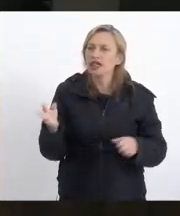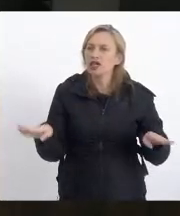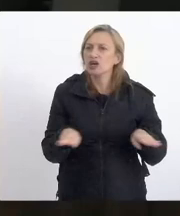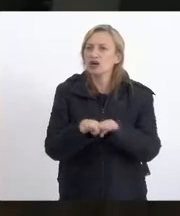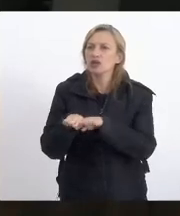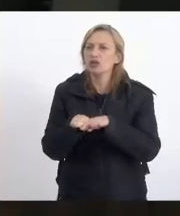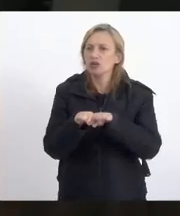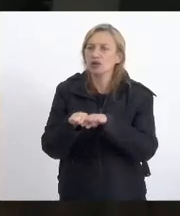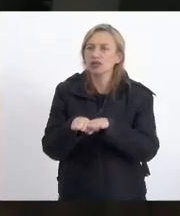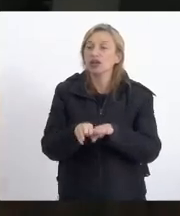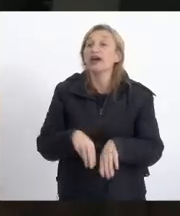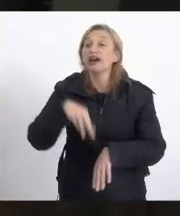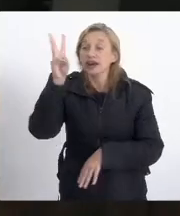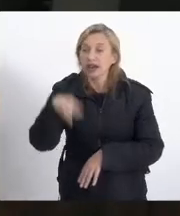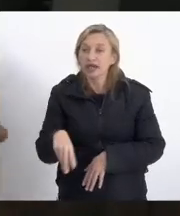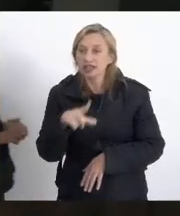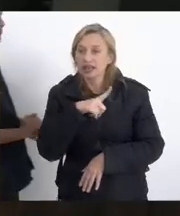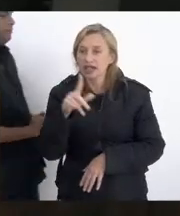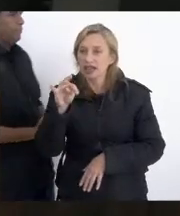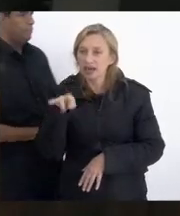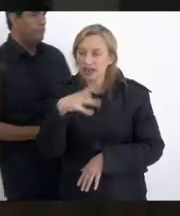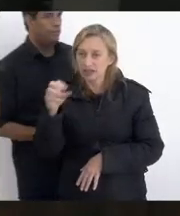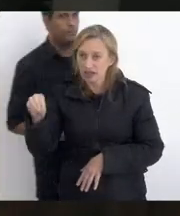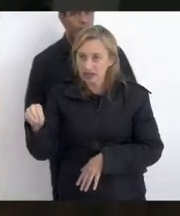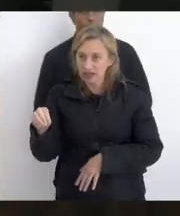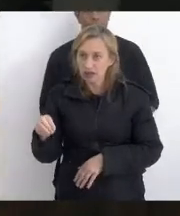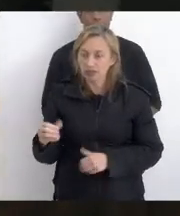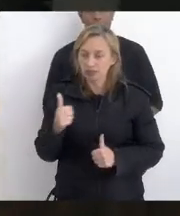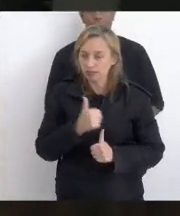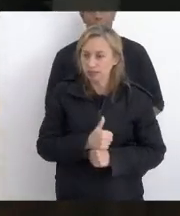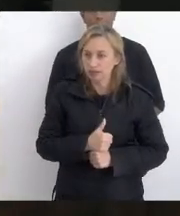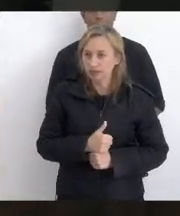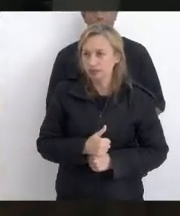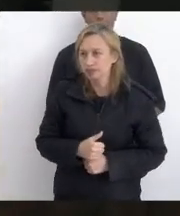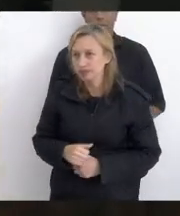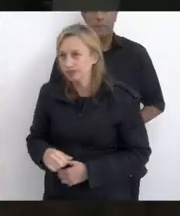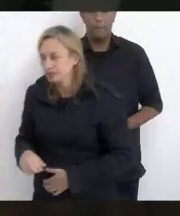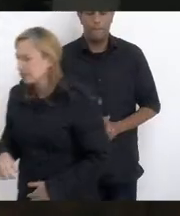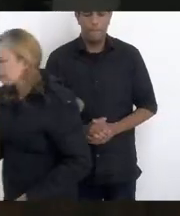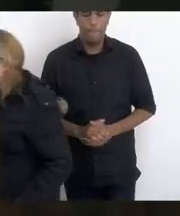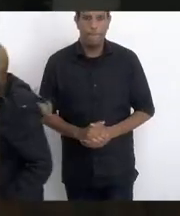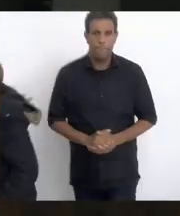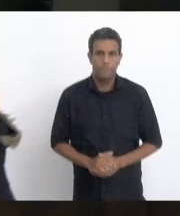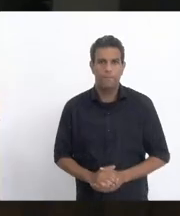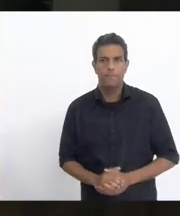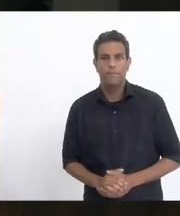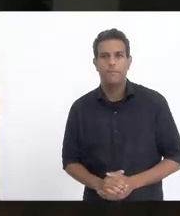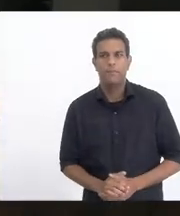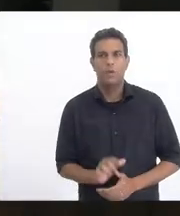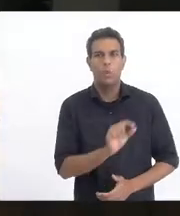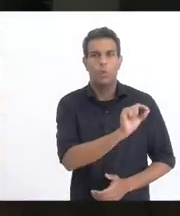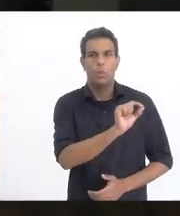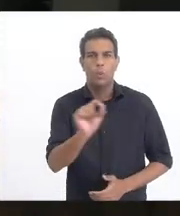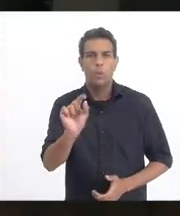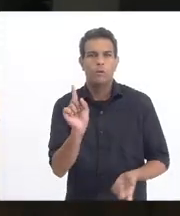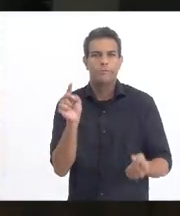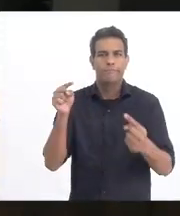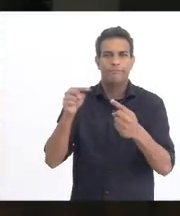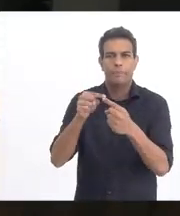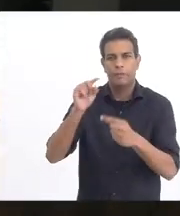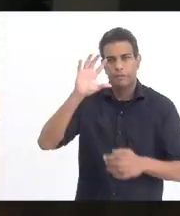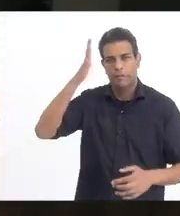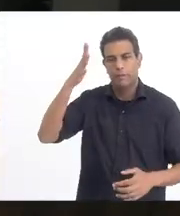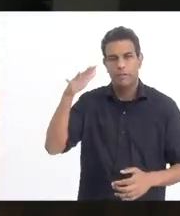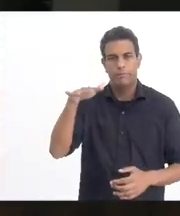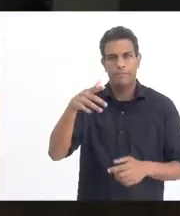dar a ele a igualdade de quem tem a gratificação e o posto acima, está dando esse novo inativo à GRAM. Então, o que que vai acontecer